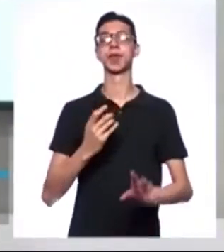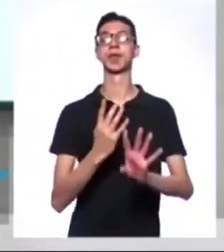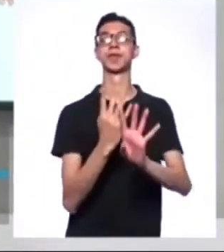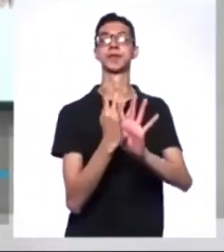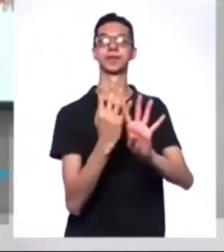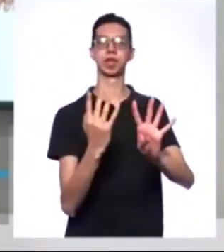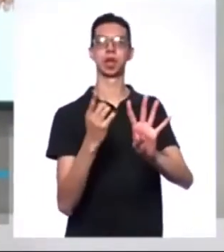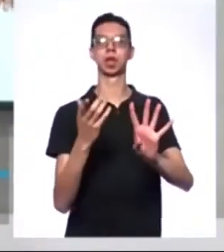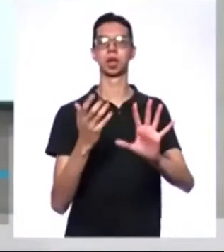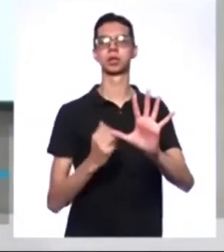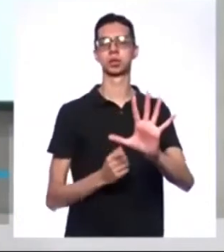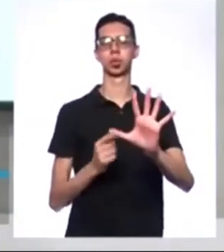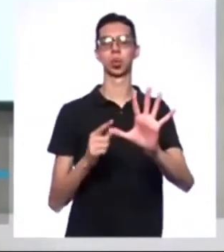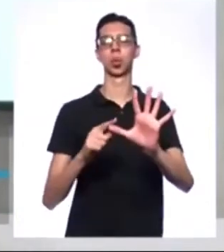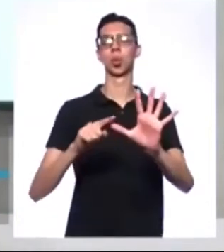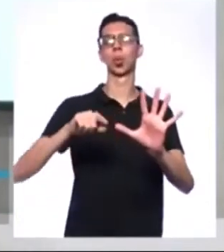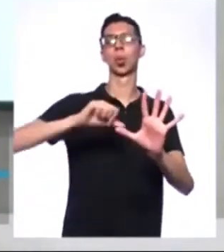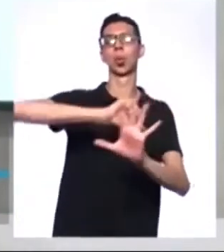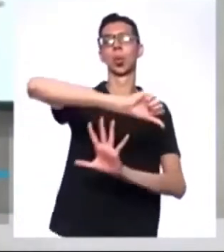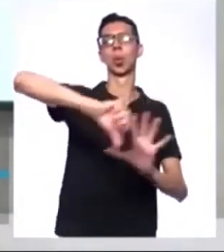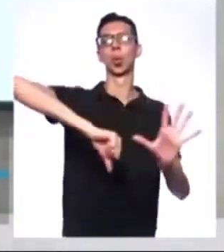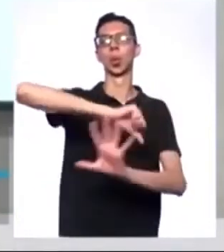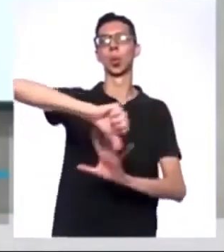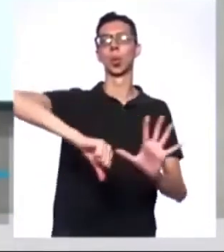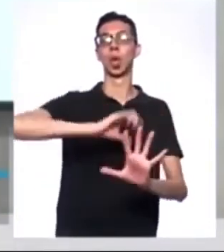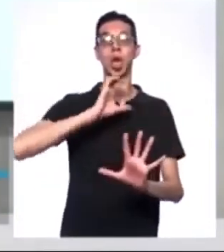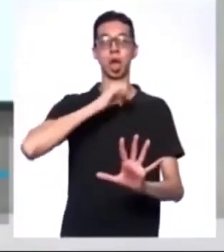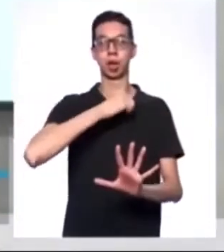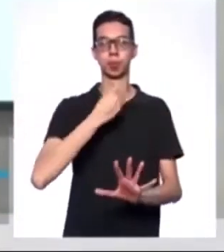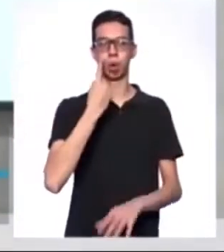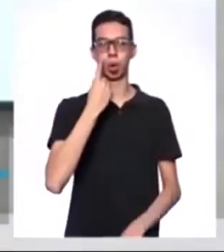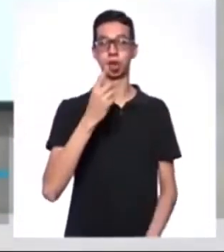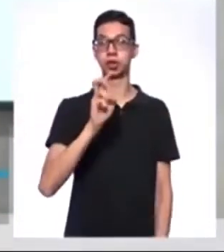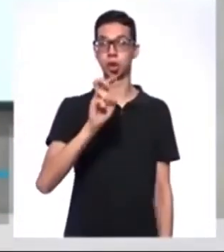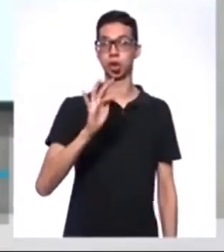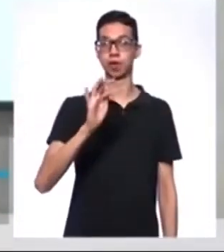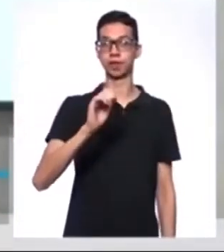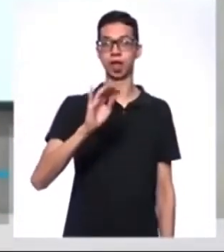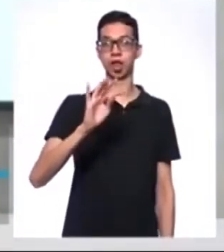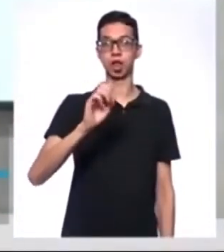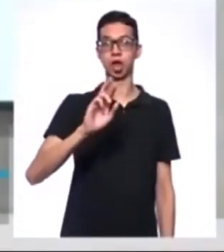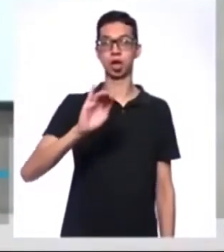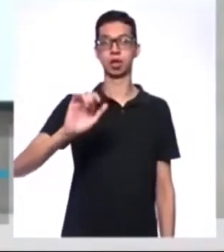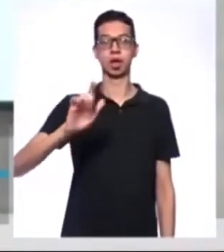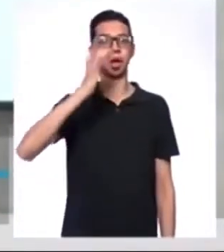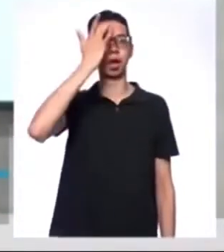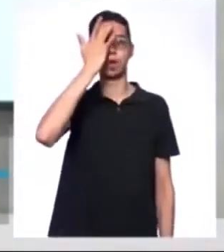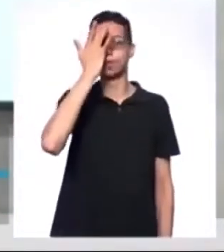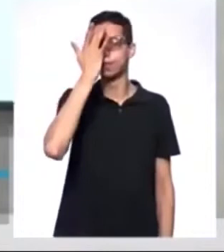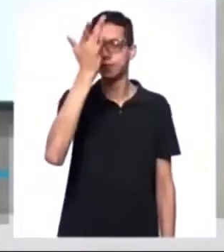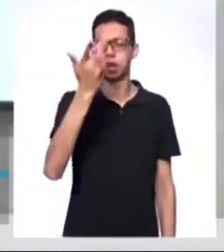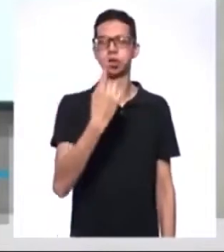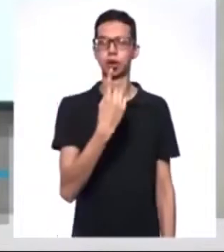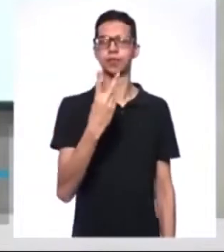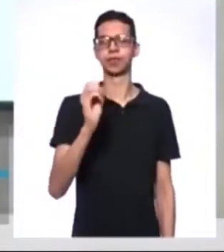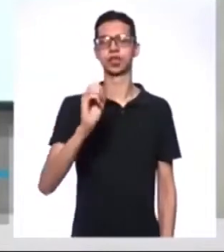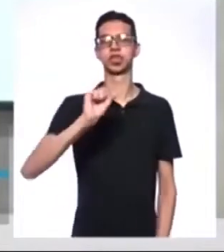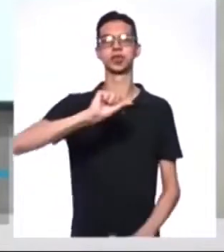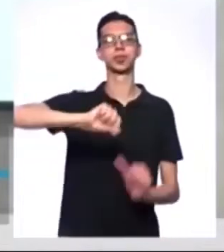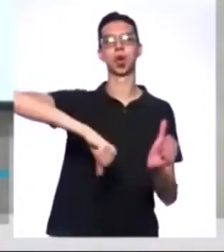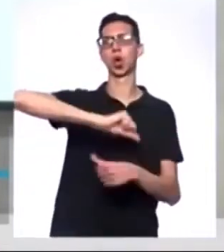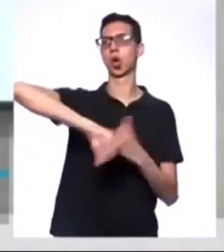trocar assim com a pessoa se lugar rápido 5 fatorial 5 o que dá 120